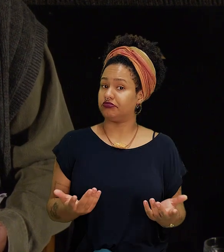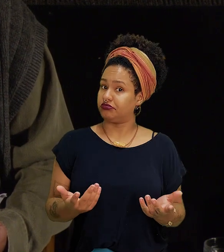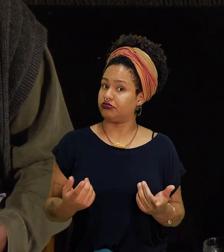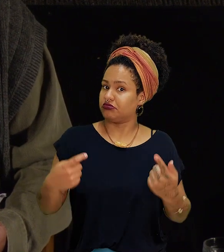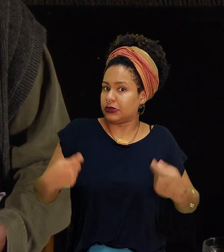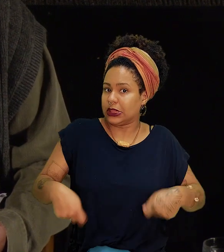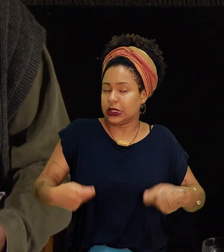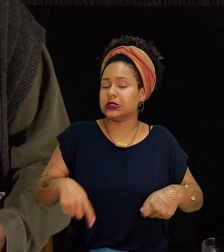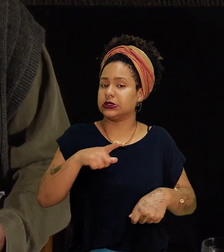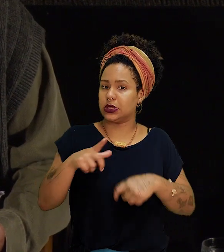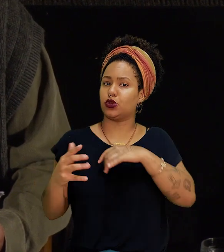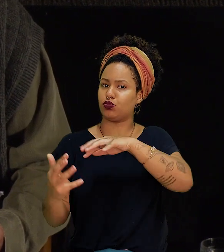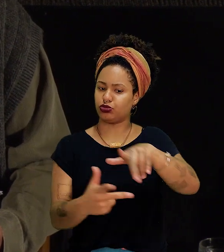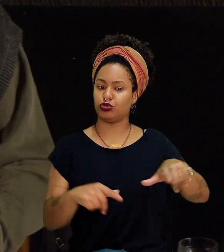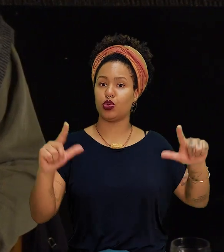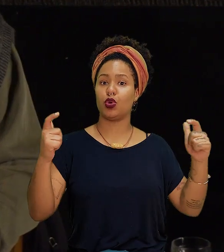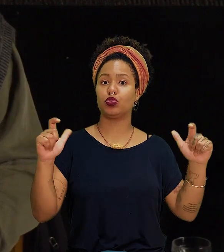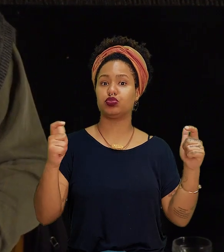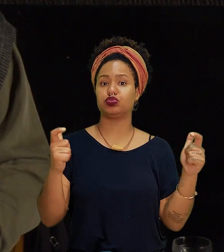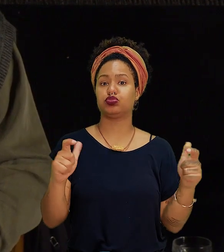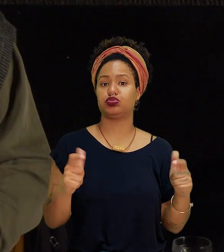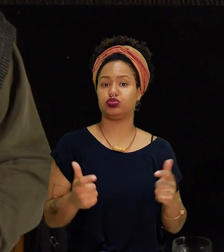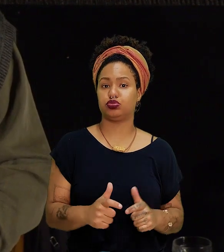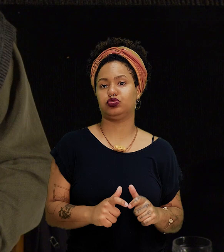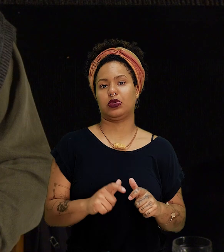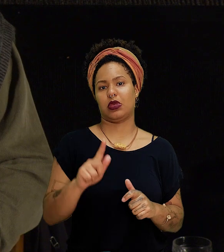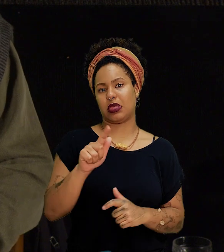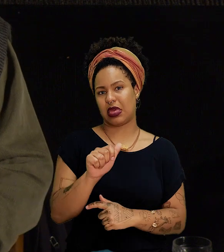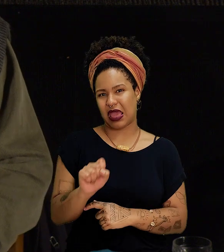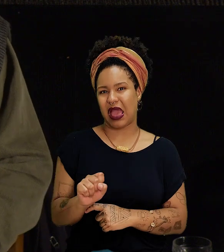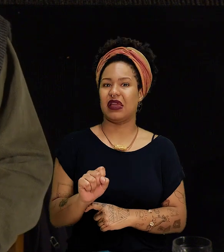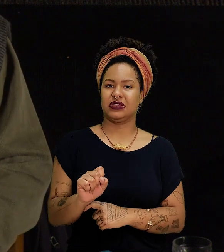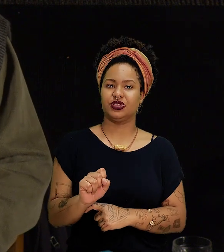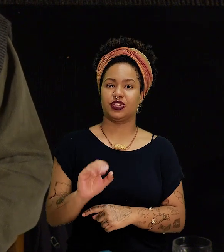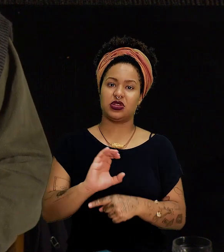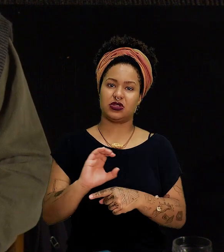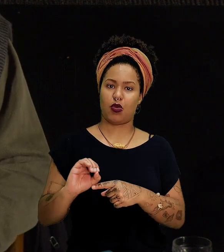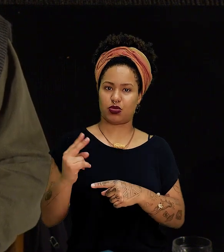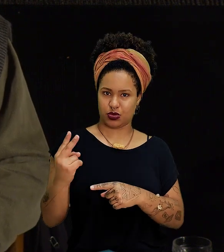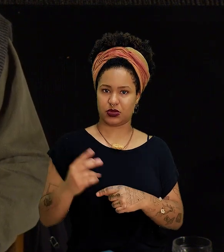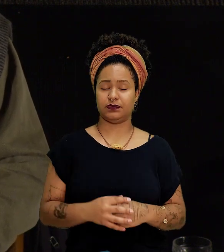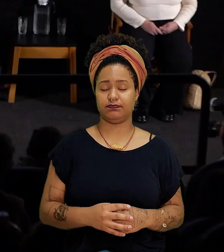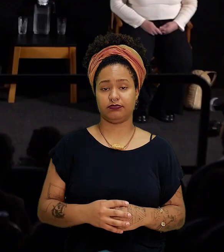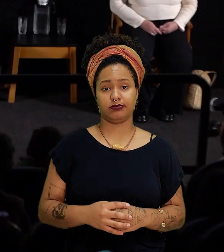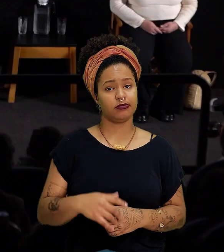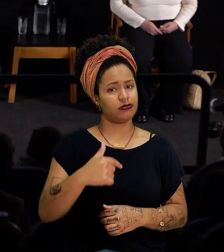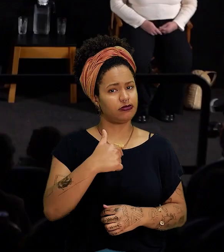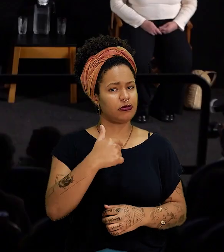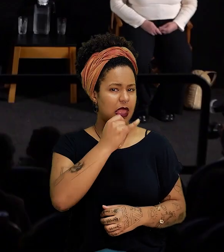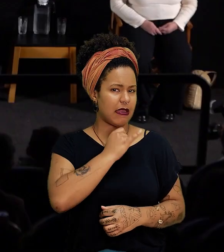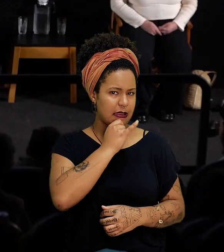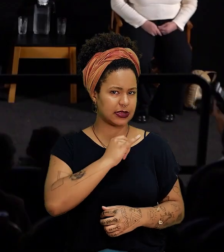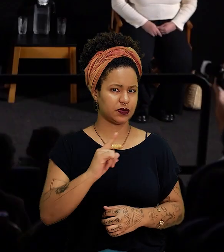apesar da necessidade global de reduzir as emissões de carbono. Um